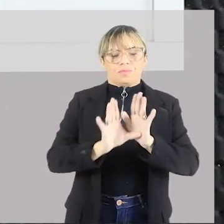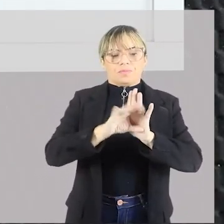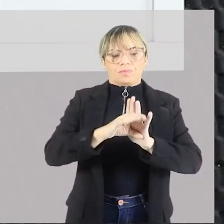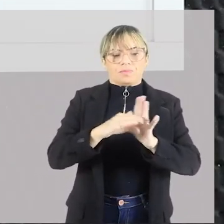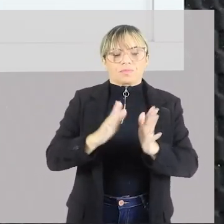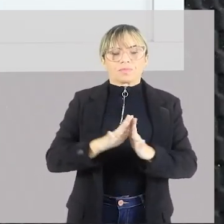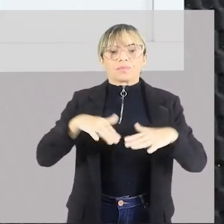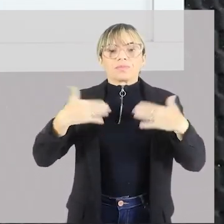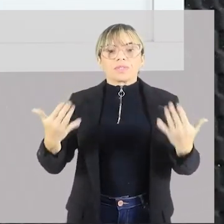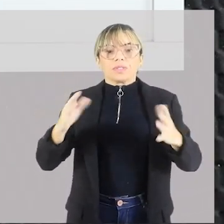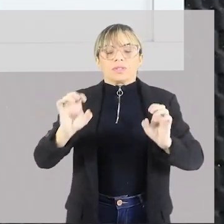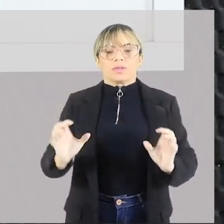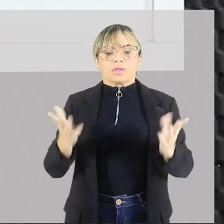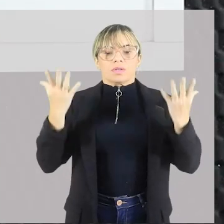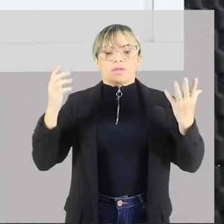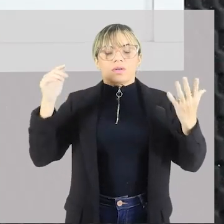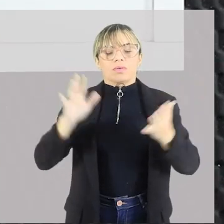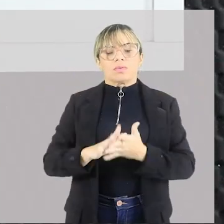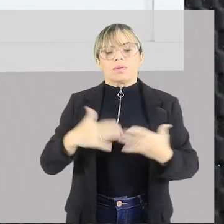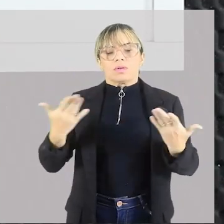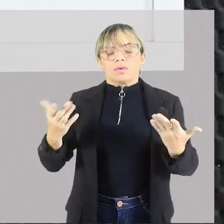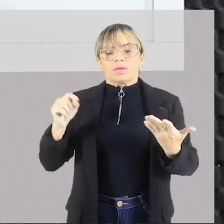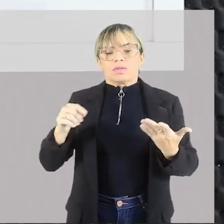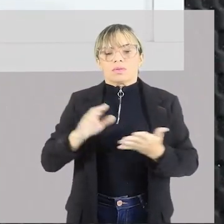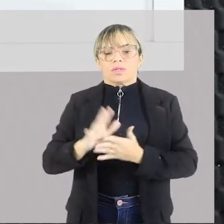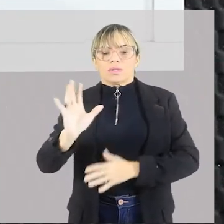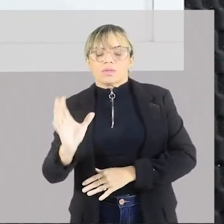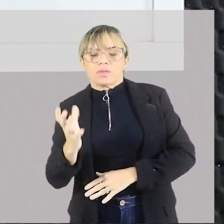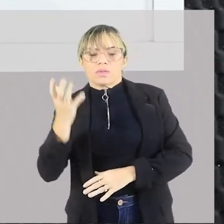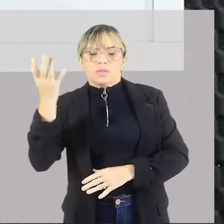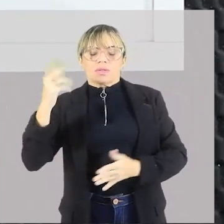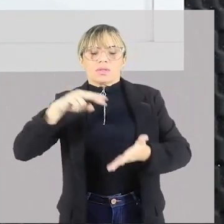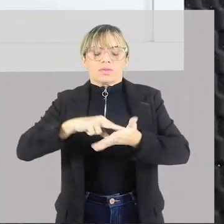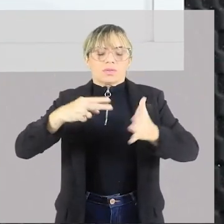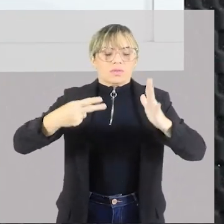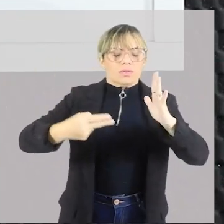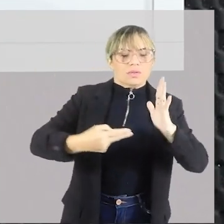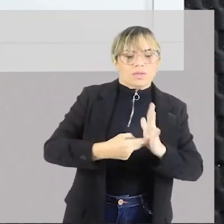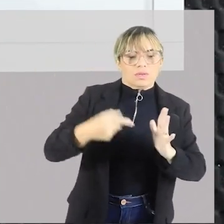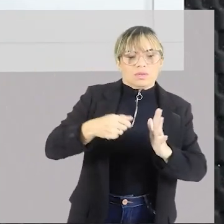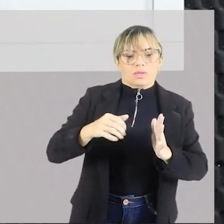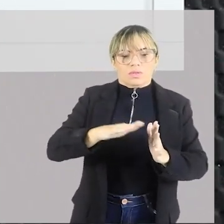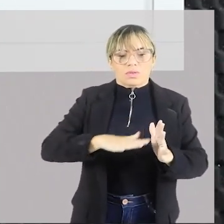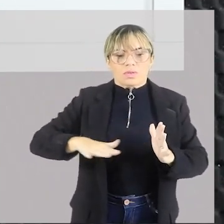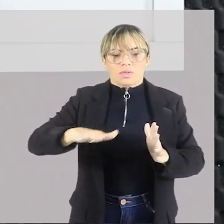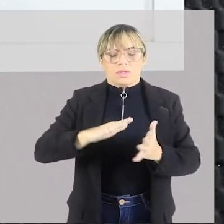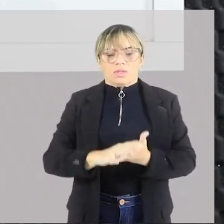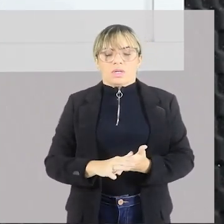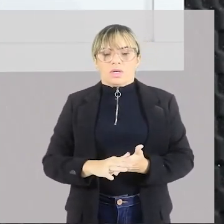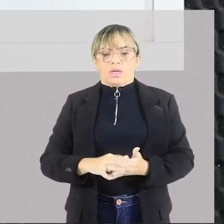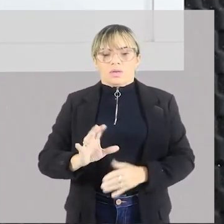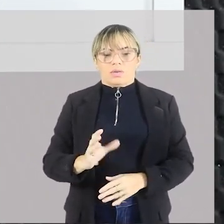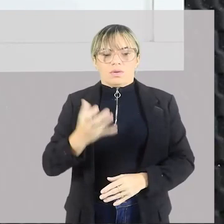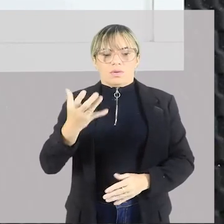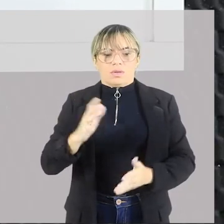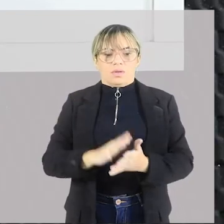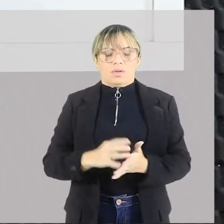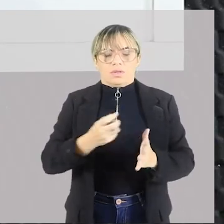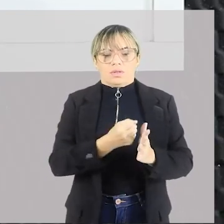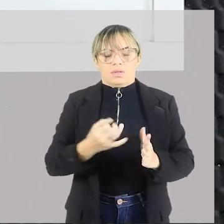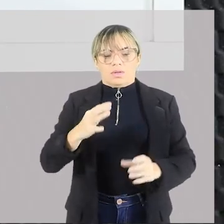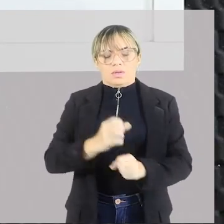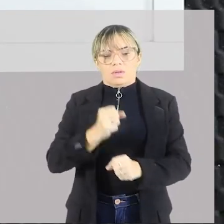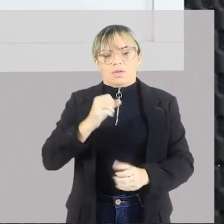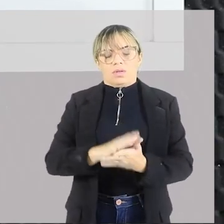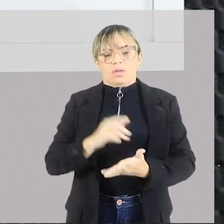que que é um evento um evento turma é um acontecimento dentro do teu espaço amostral você vai calcular por